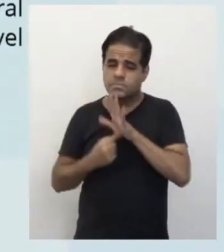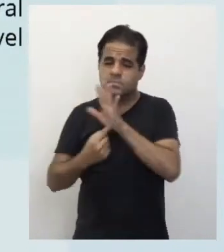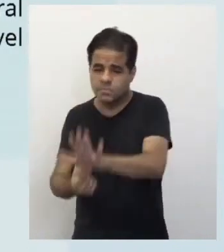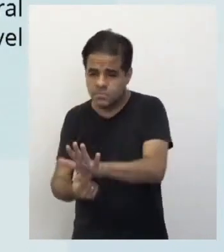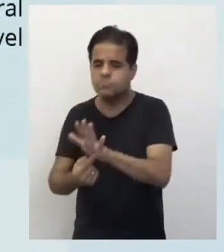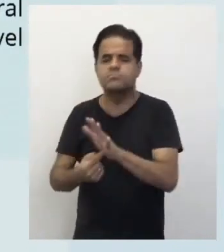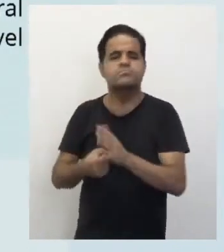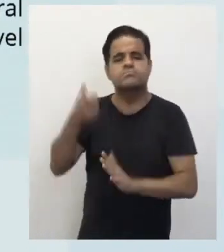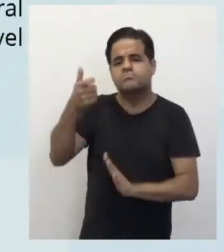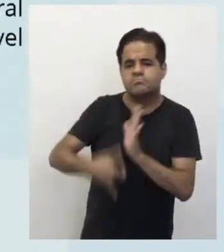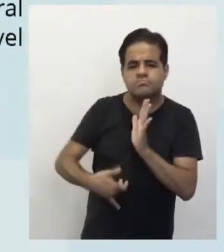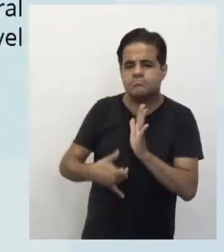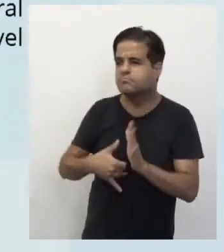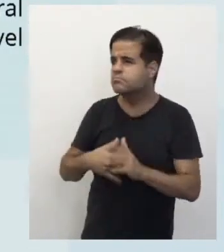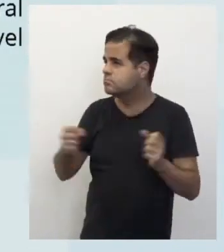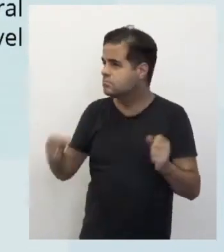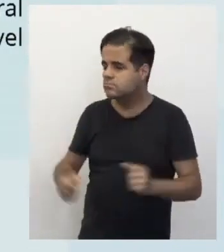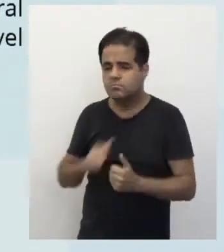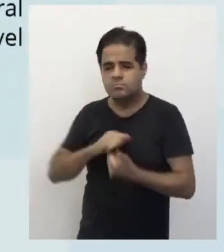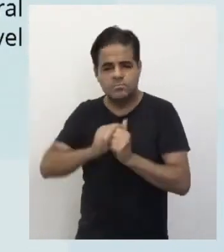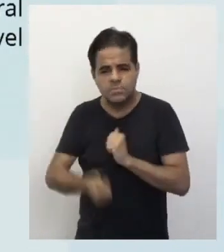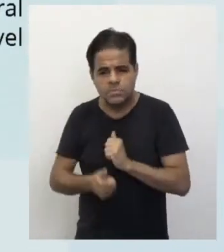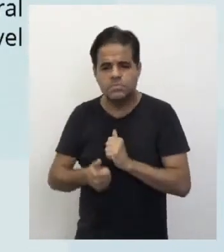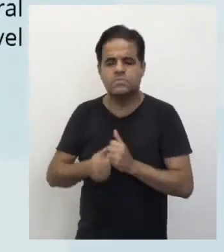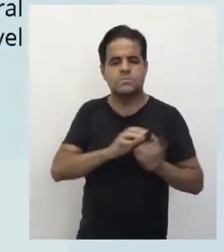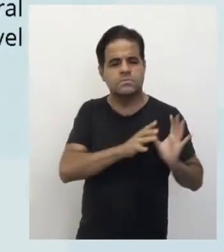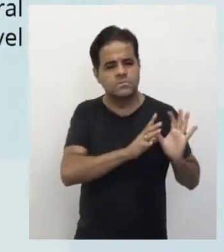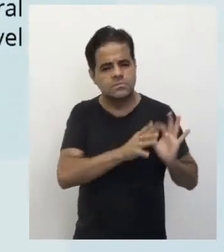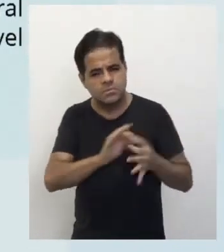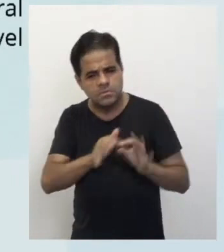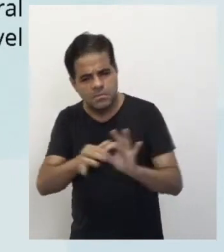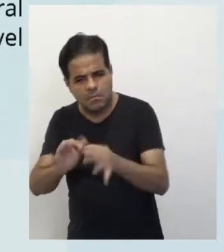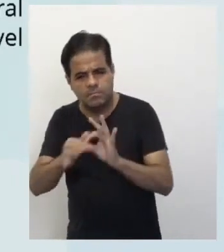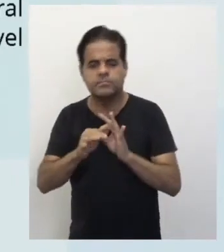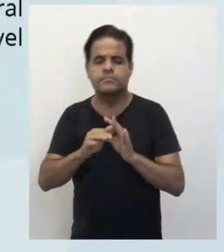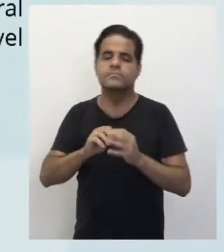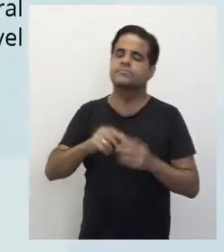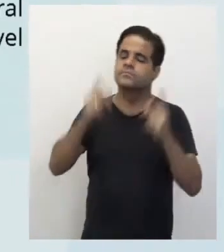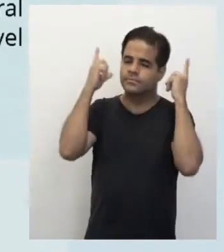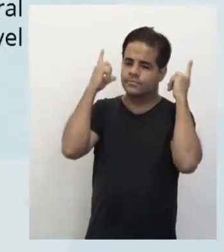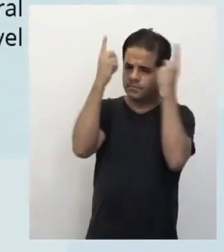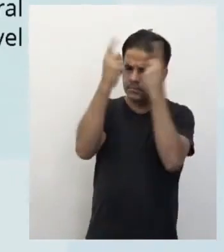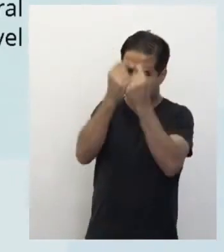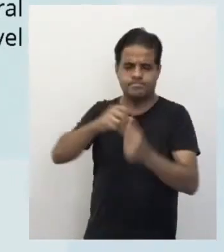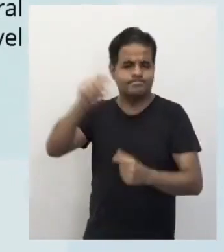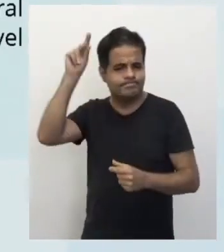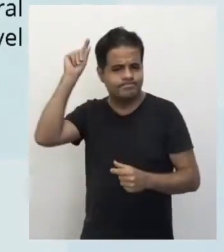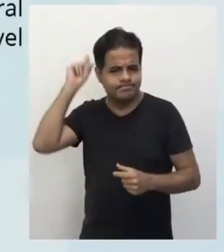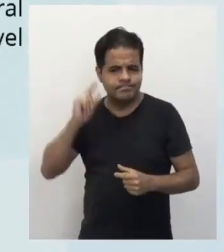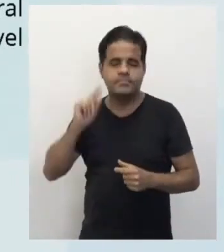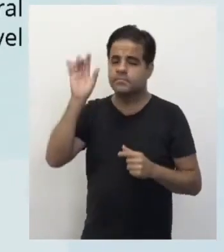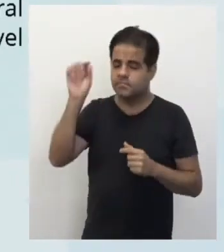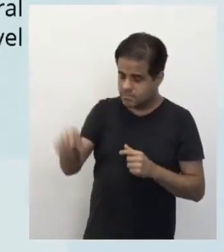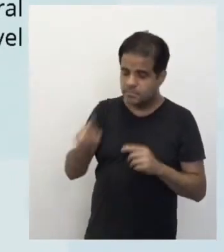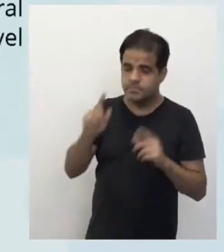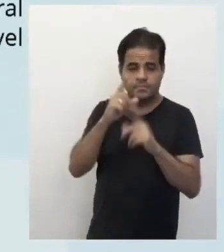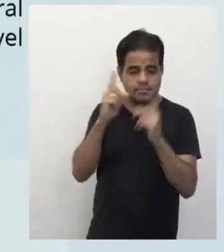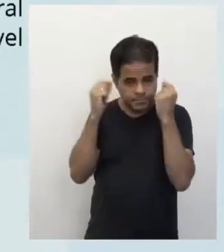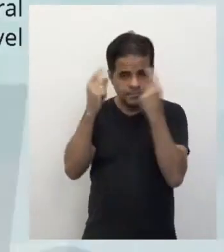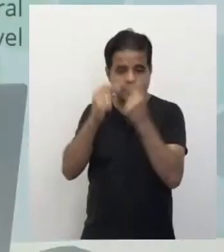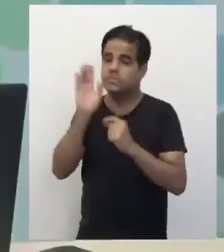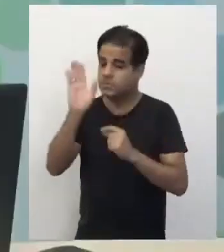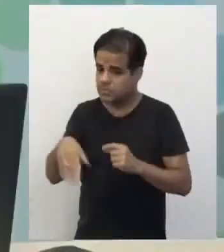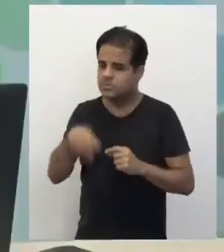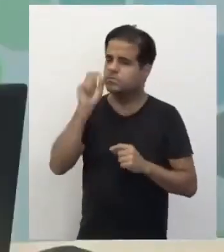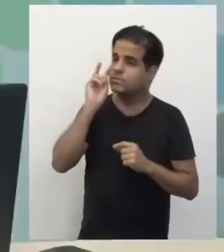mostrar um pouquinho sobre os Jogos Olímpicos na Grécia Antiga, né? Então, a civilização é a civilização grega. Vocês